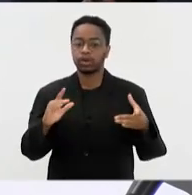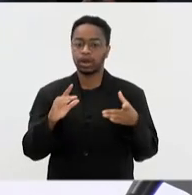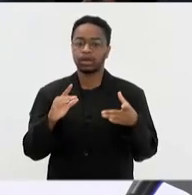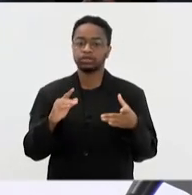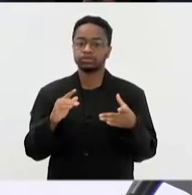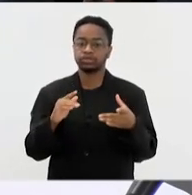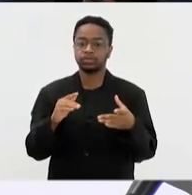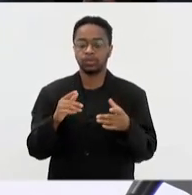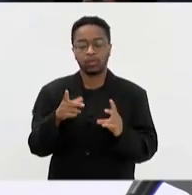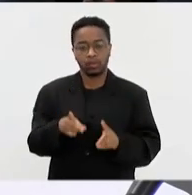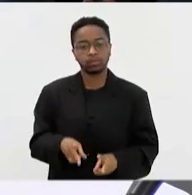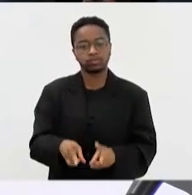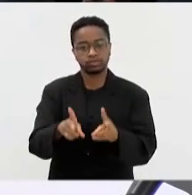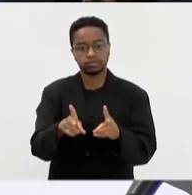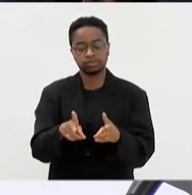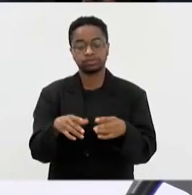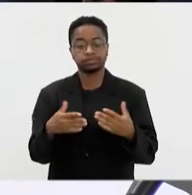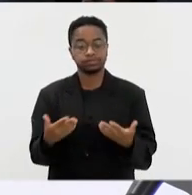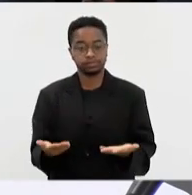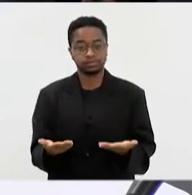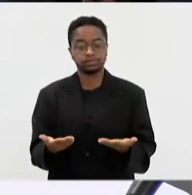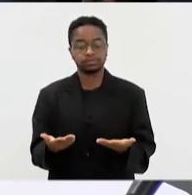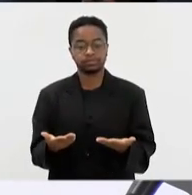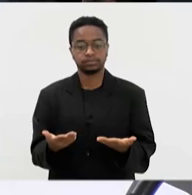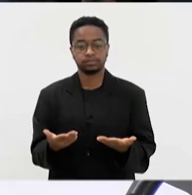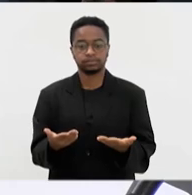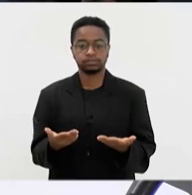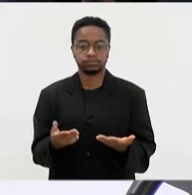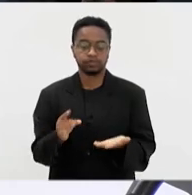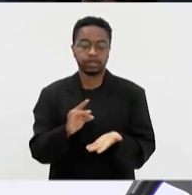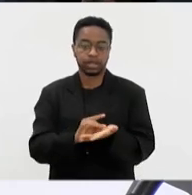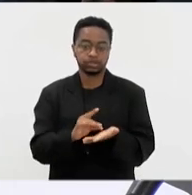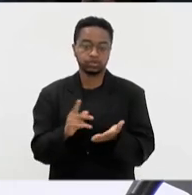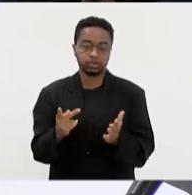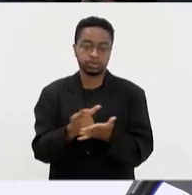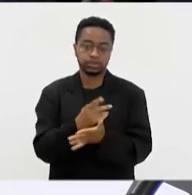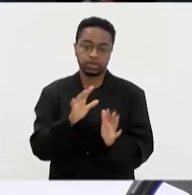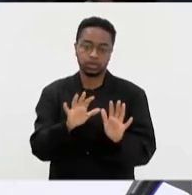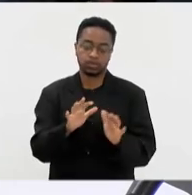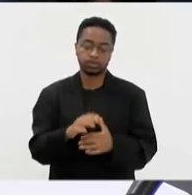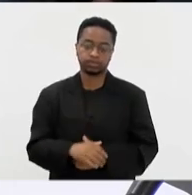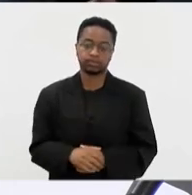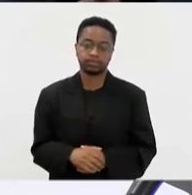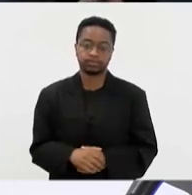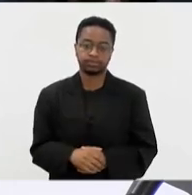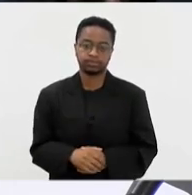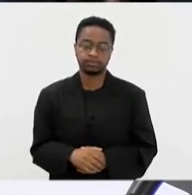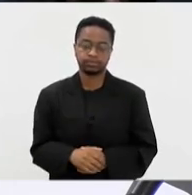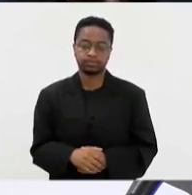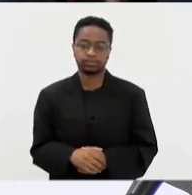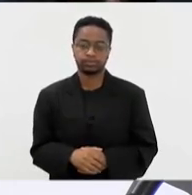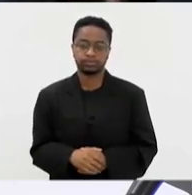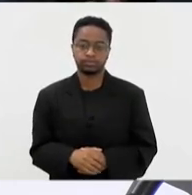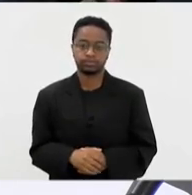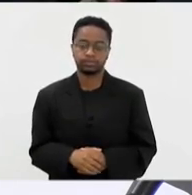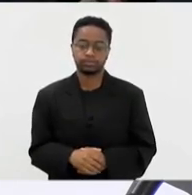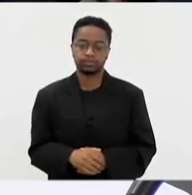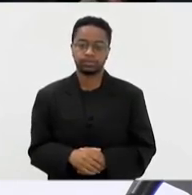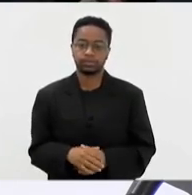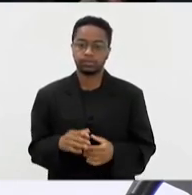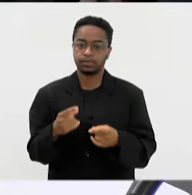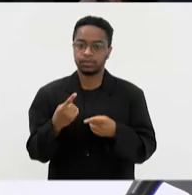impere. E isso aqui ocorreu. O parlamento é a